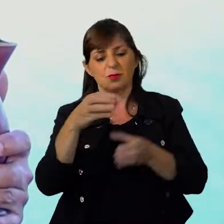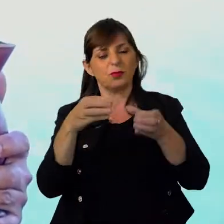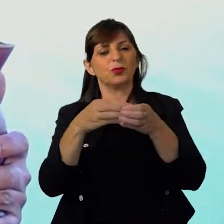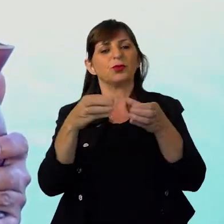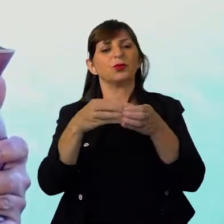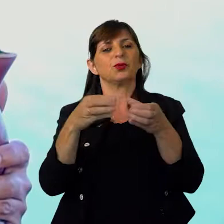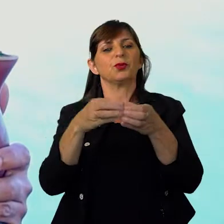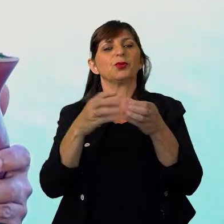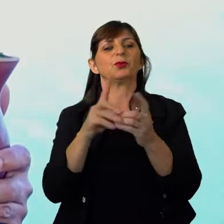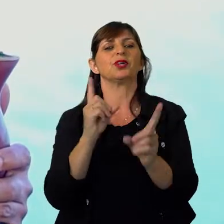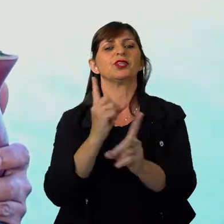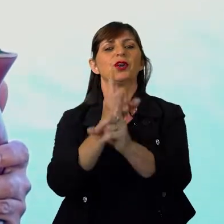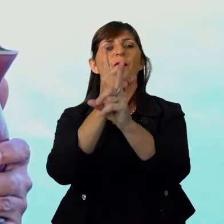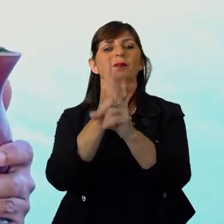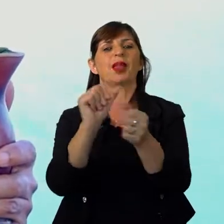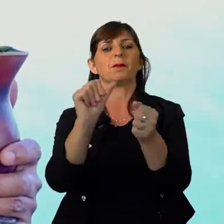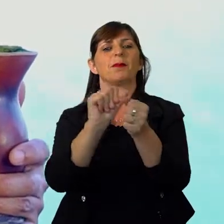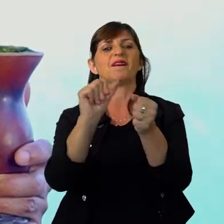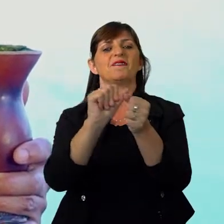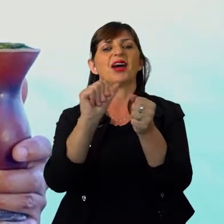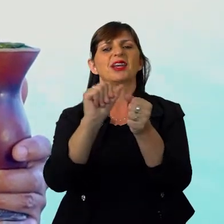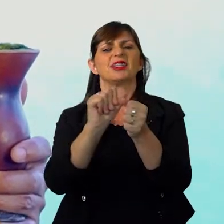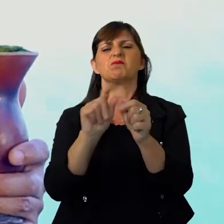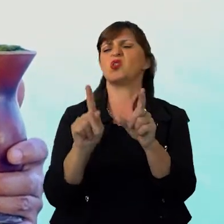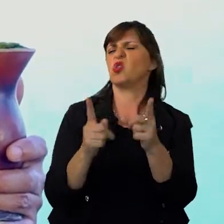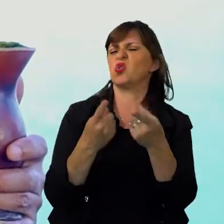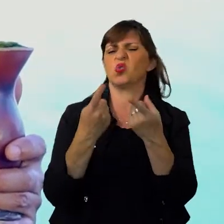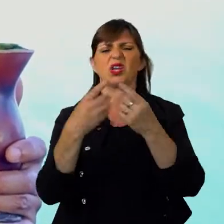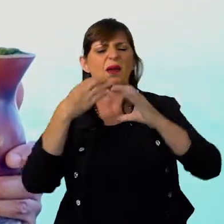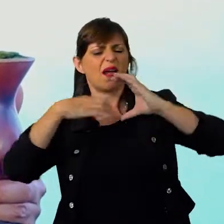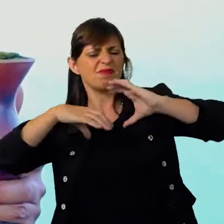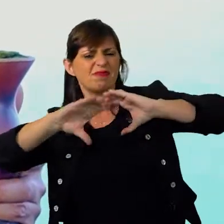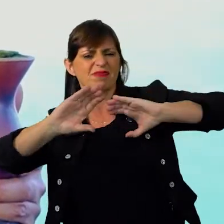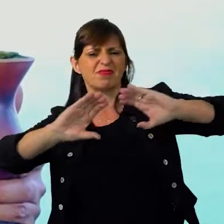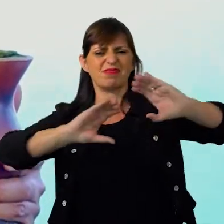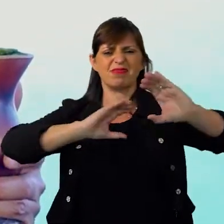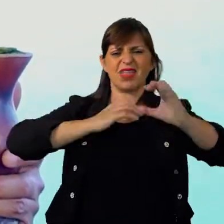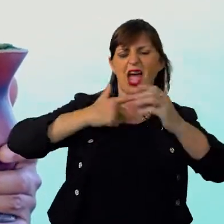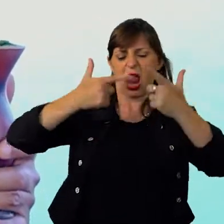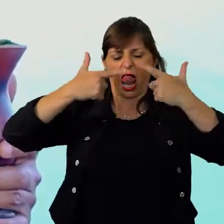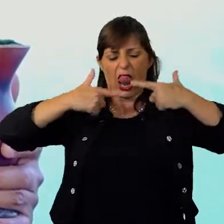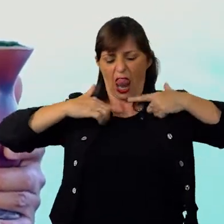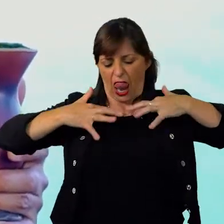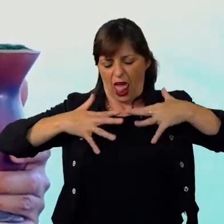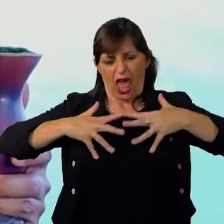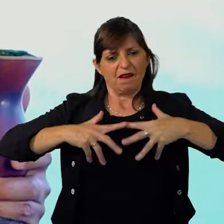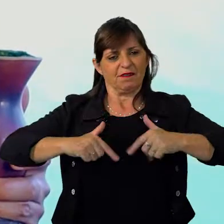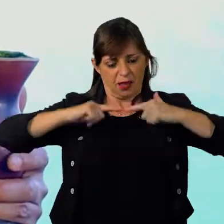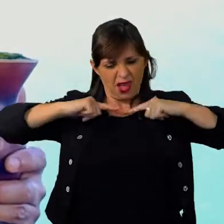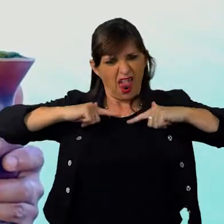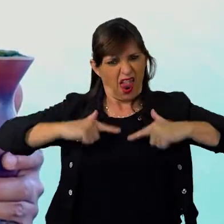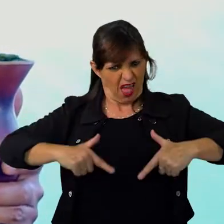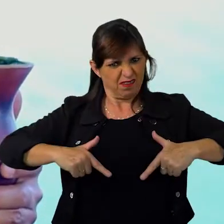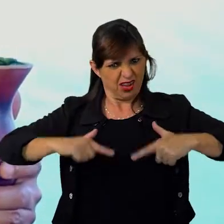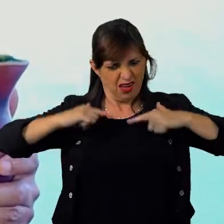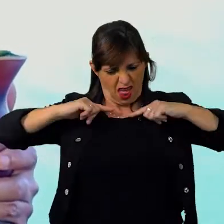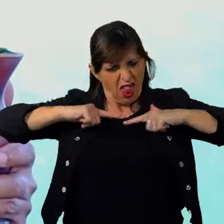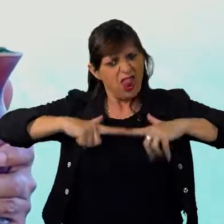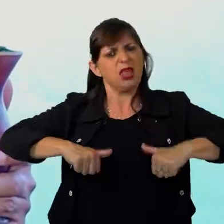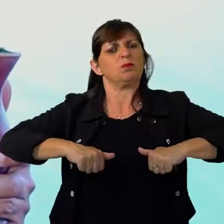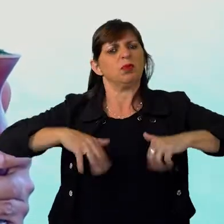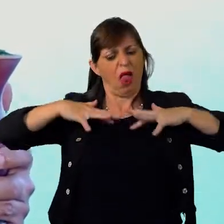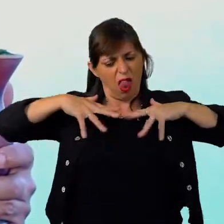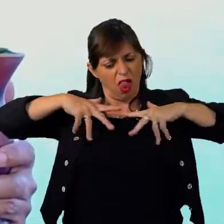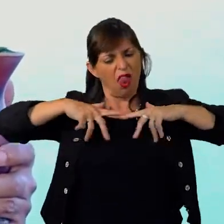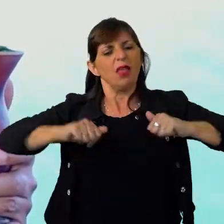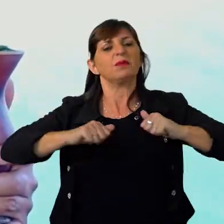apenas para que a gente Lave a alma de poesia em versos e em São Borja que nós vamos falar